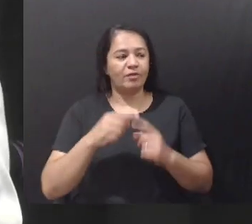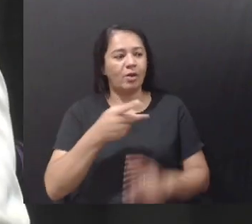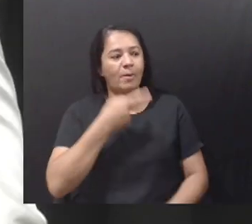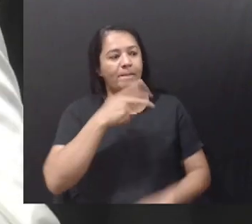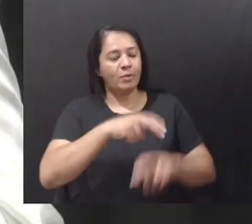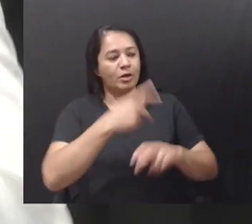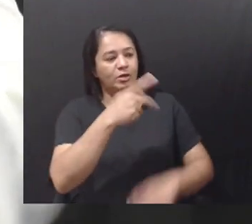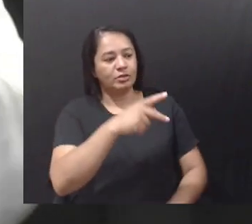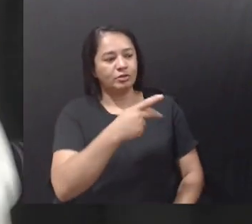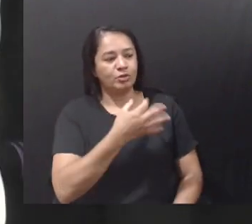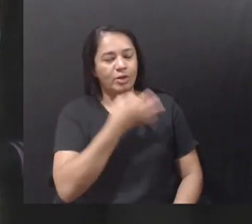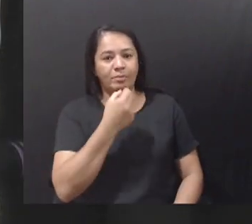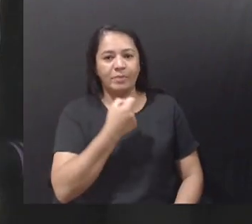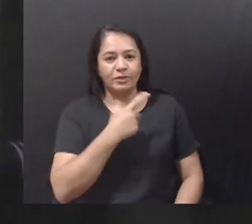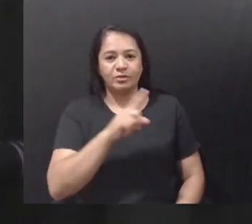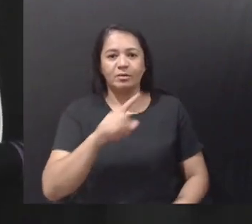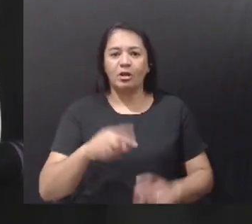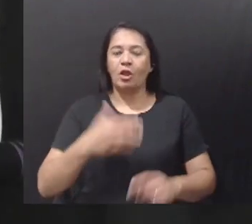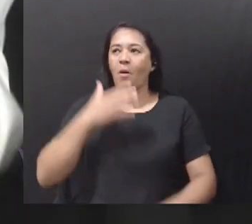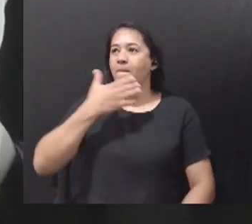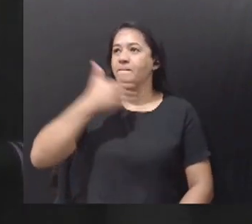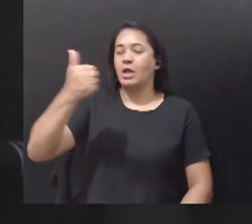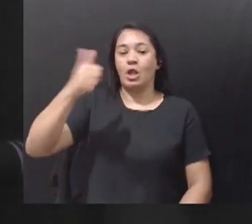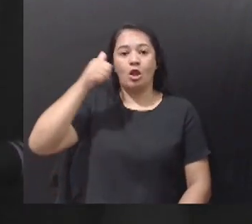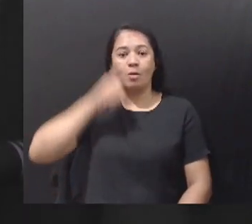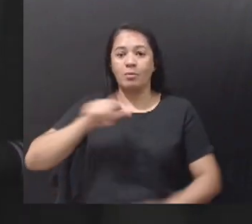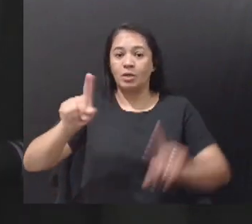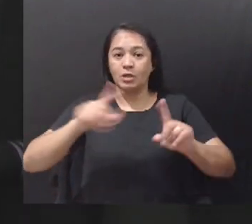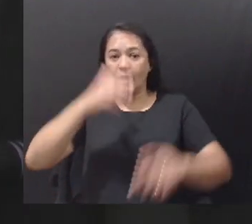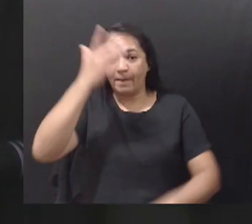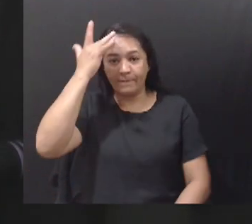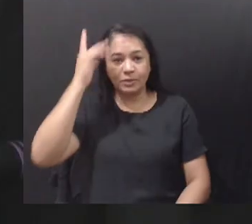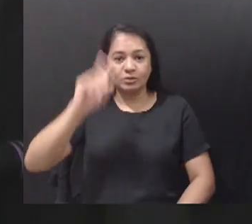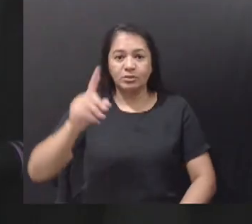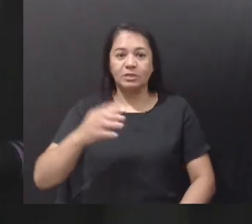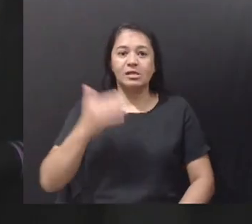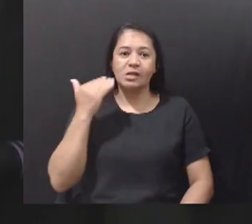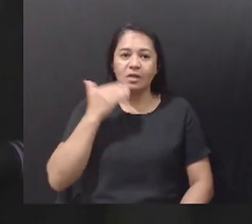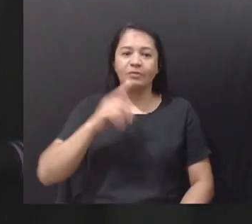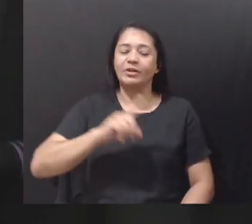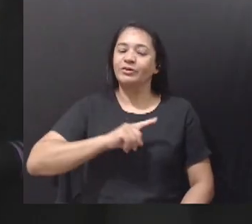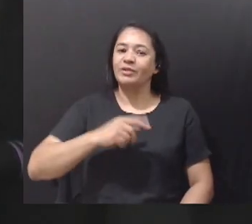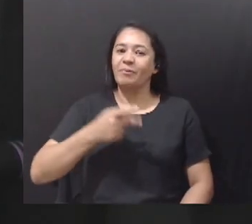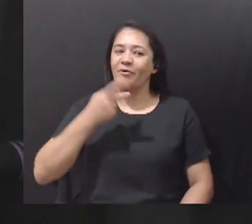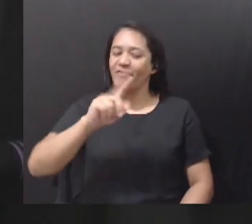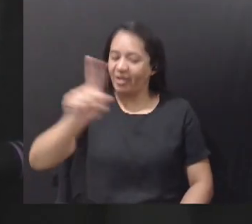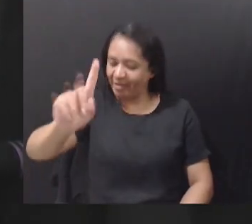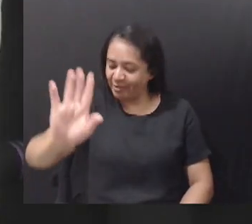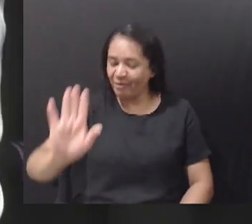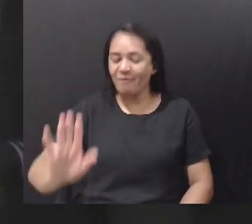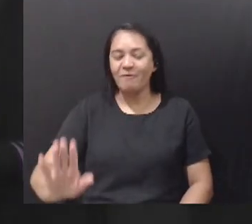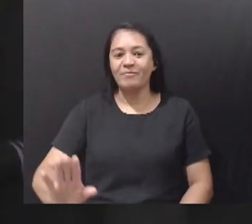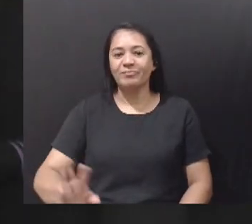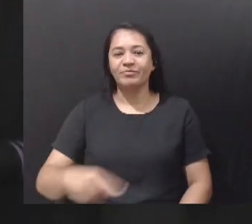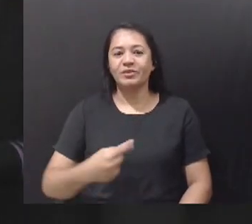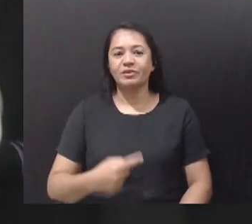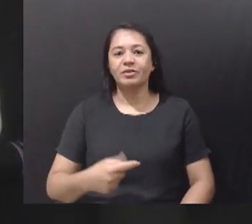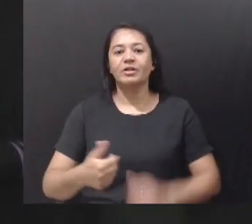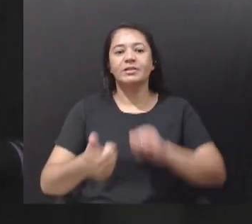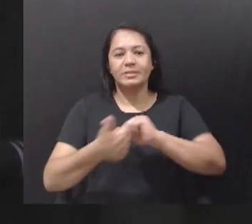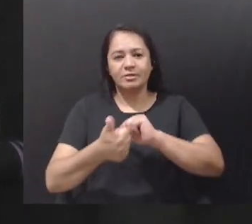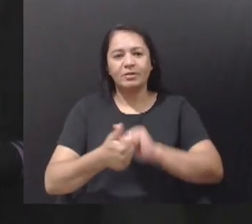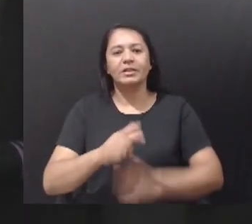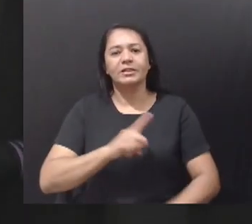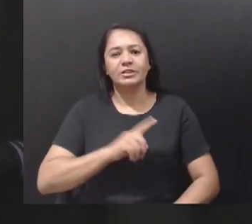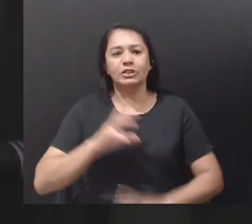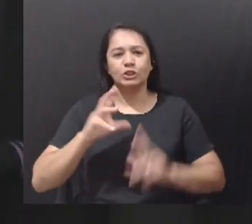do mundo, sou a melhor mulher, a melhor pessoa, tenho defeitos, não vou contar para vocês quais são. A gente também tem qualidades, todos nós temos, você tem, o